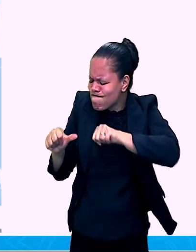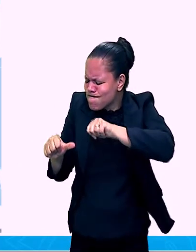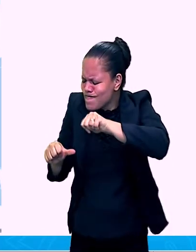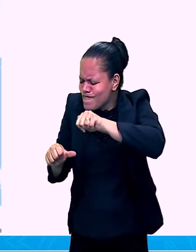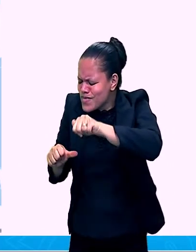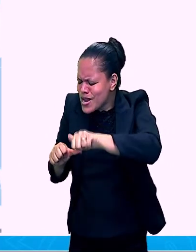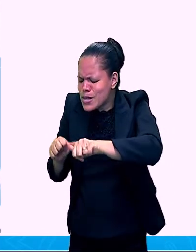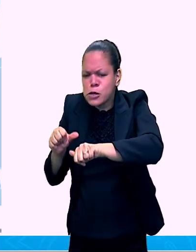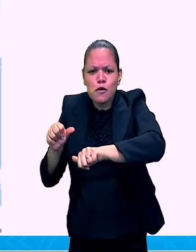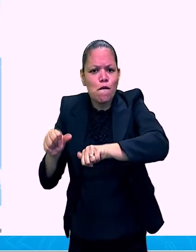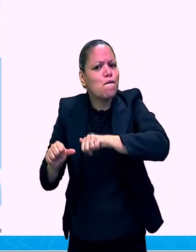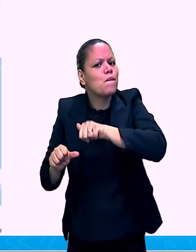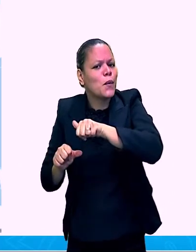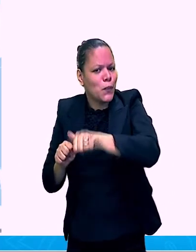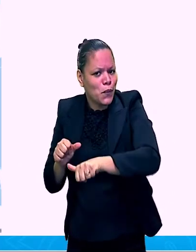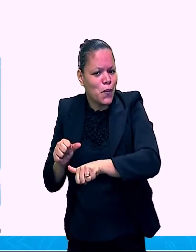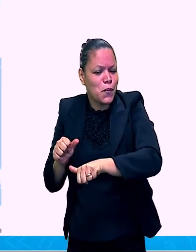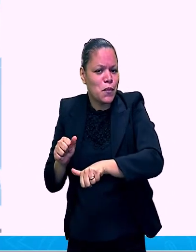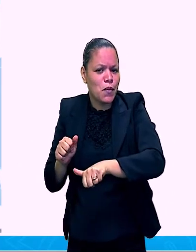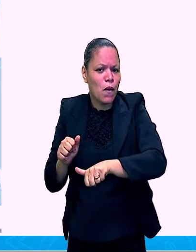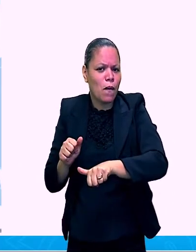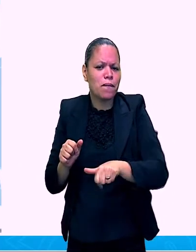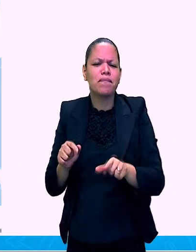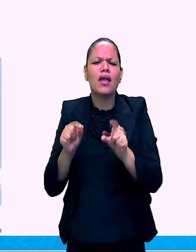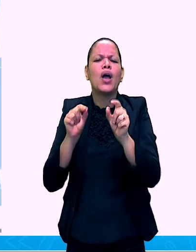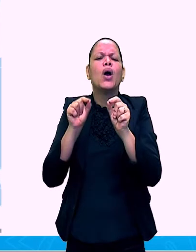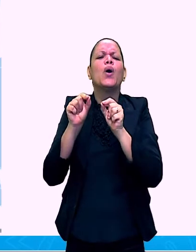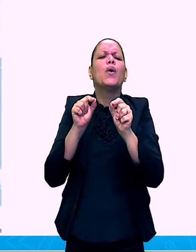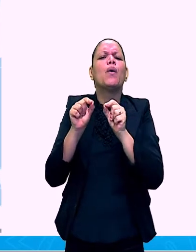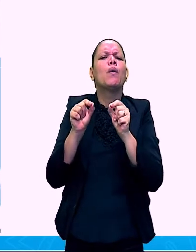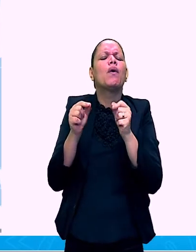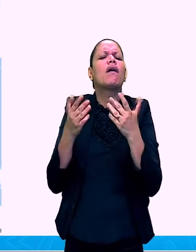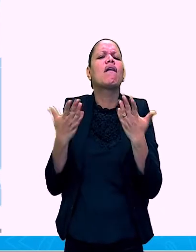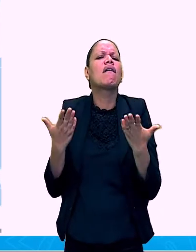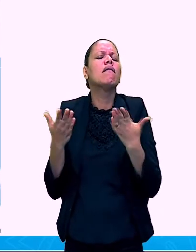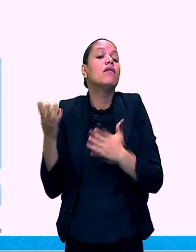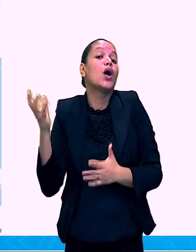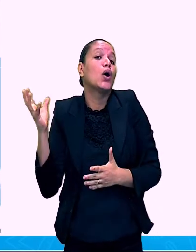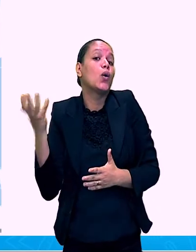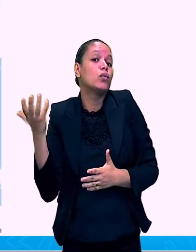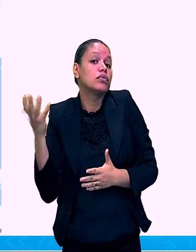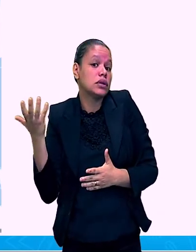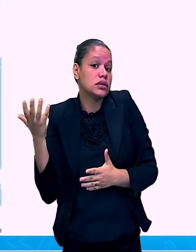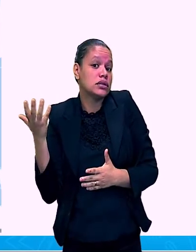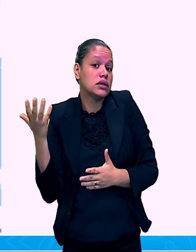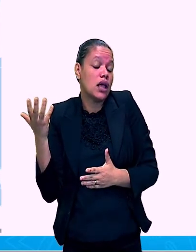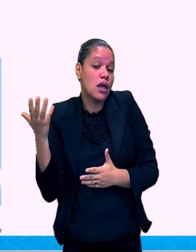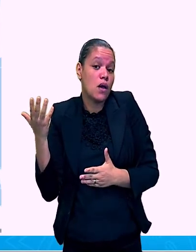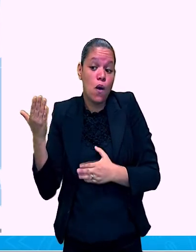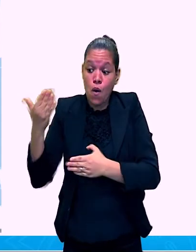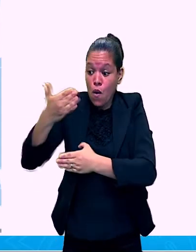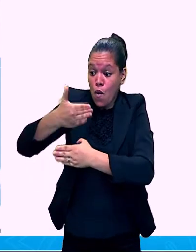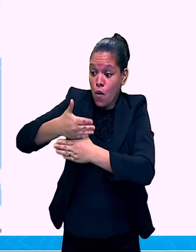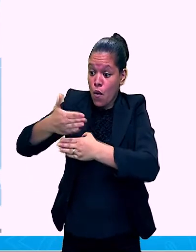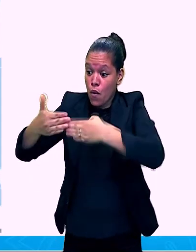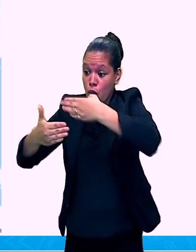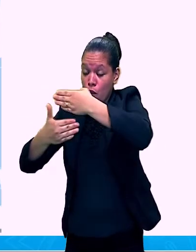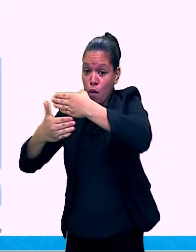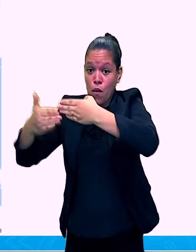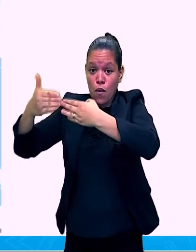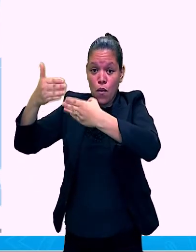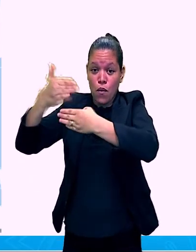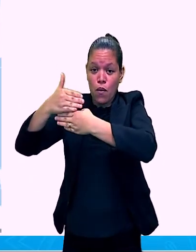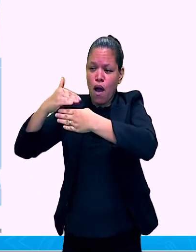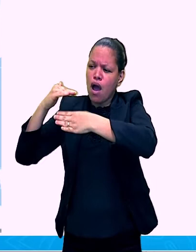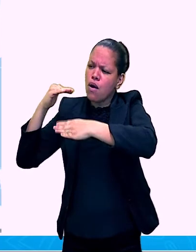Quais são essas? Urbanização. O que é urbanização? O crescimento da cidade,